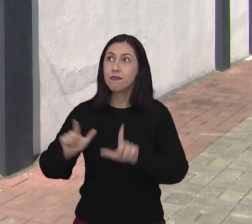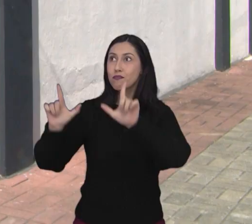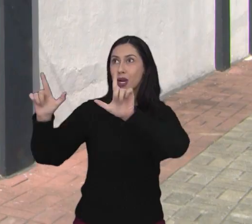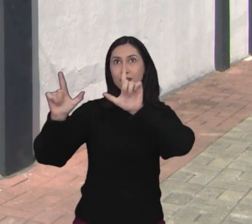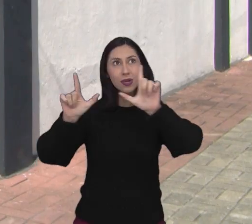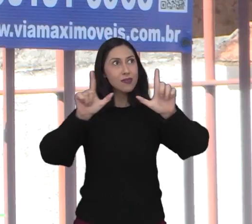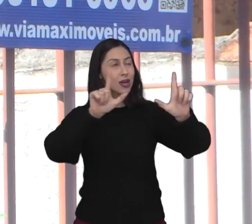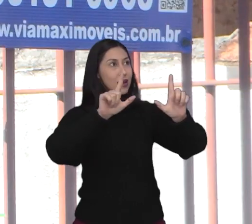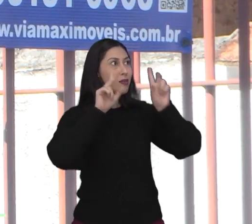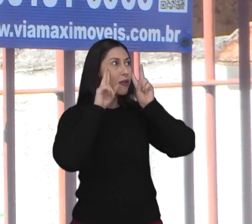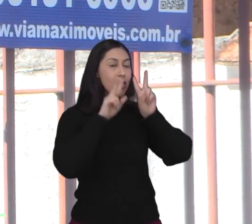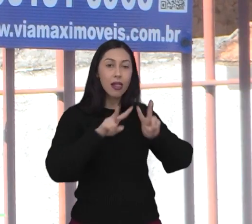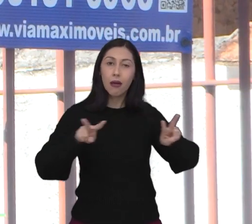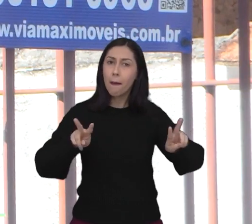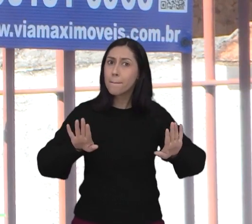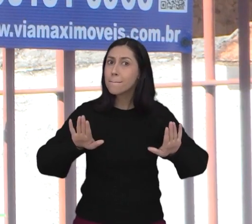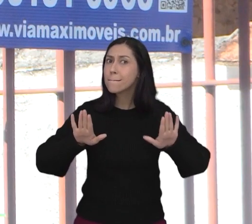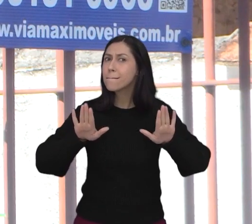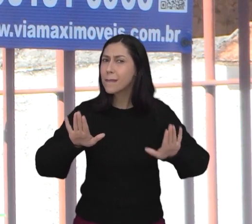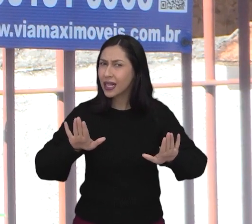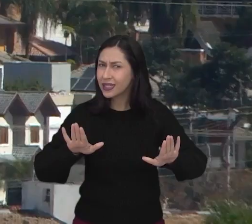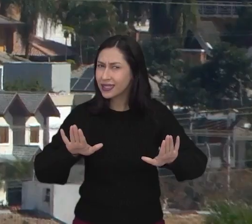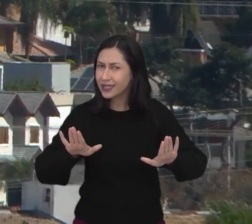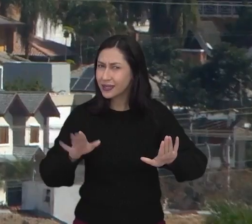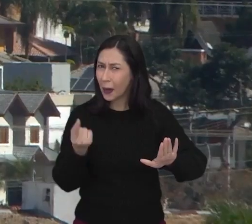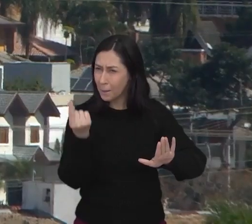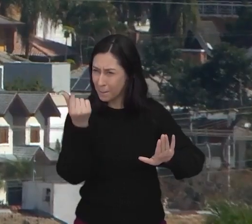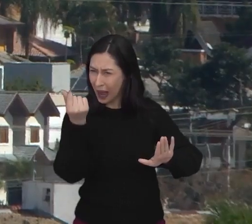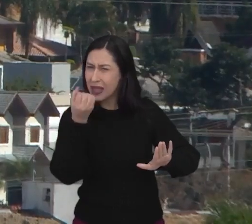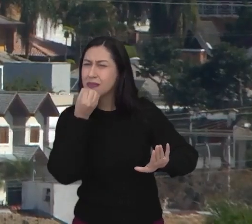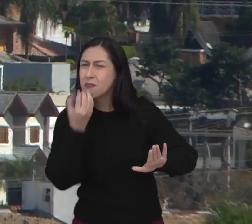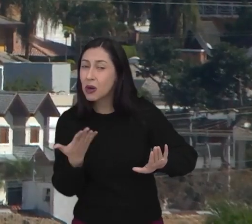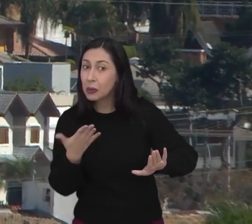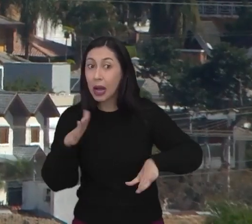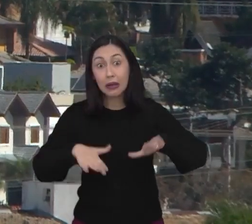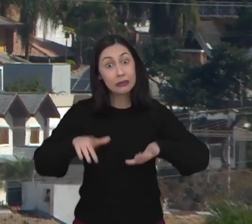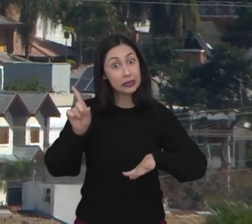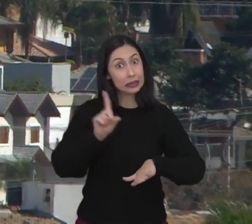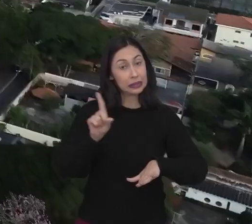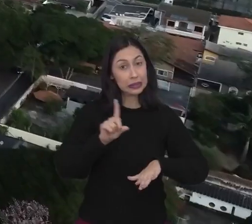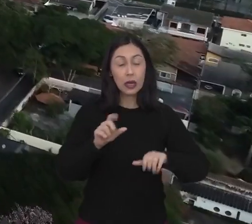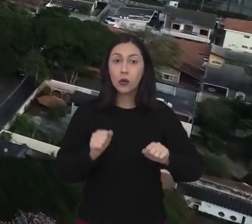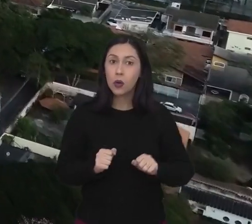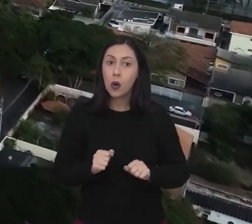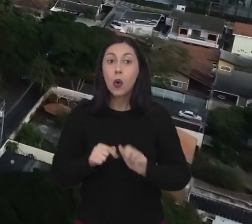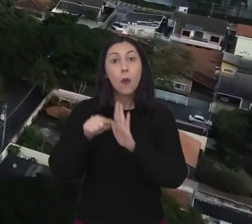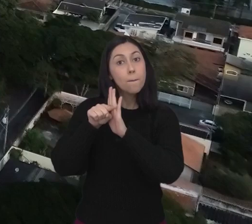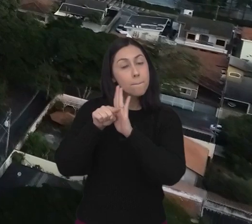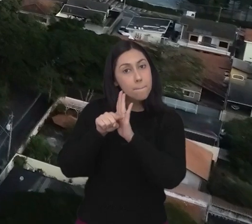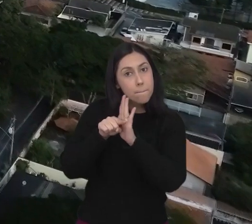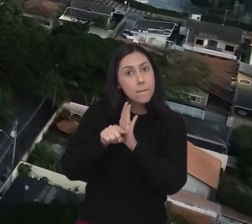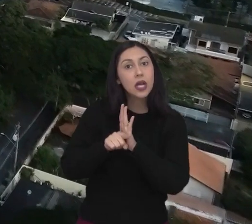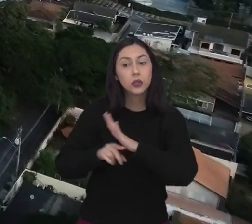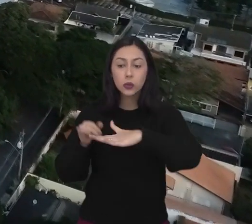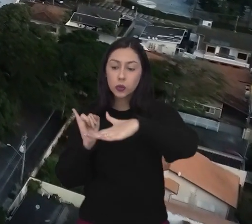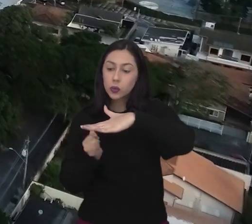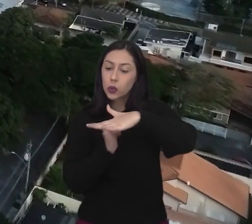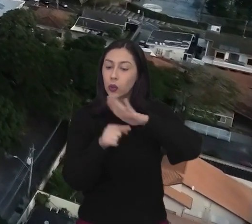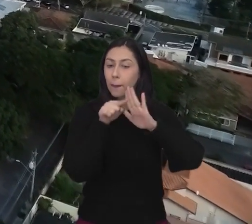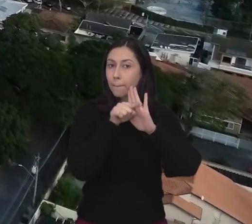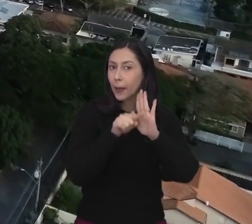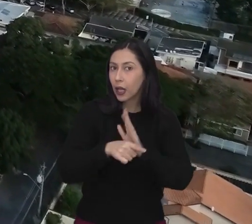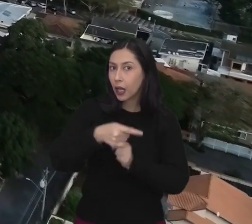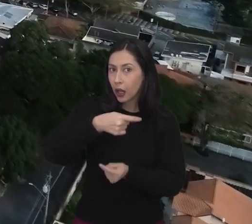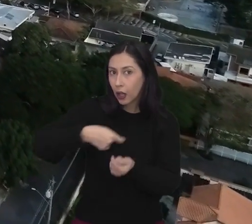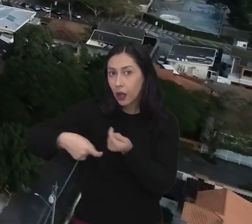faltam oportunidades e as placas não deixam mentir. Mas a oferta está valendo a pena? Talvez nem tanto. Um estudo da